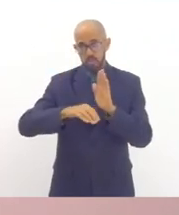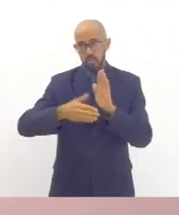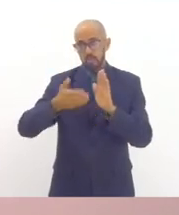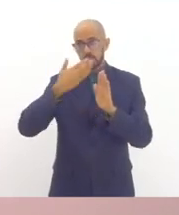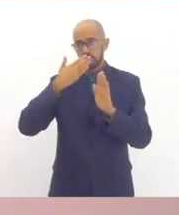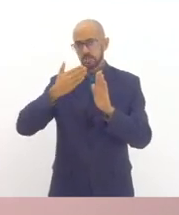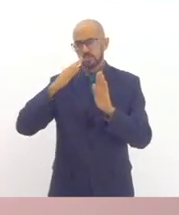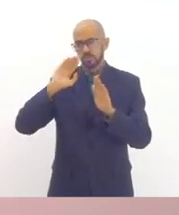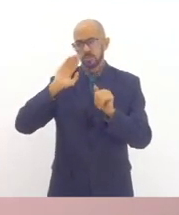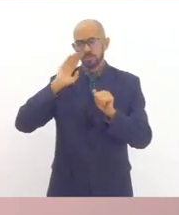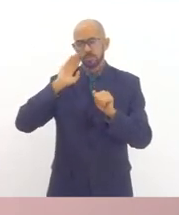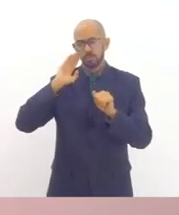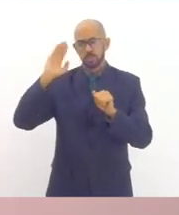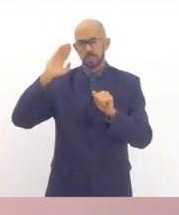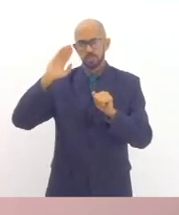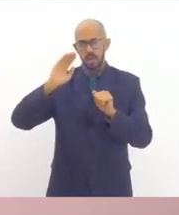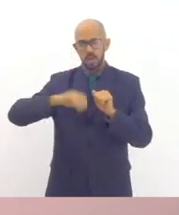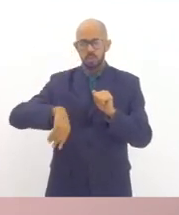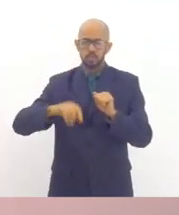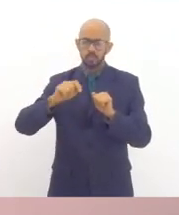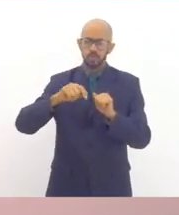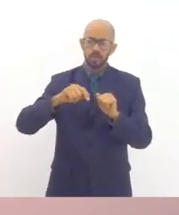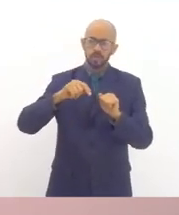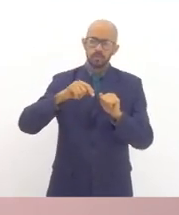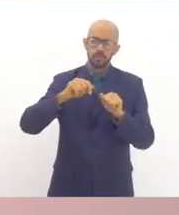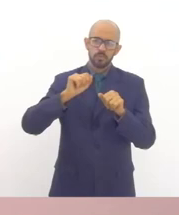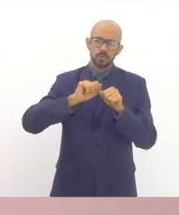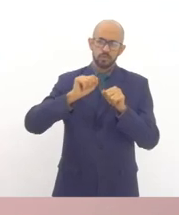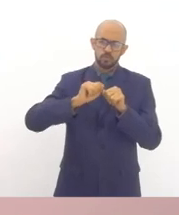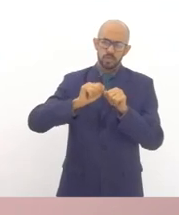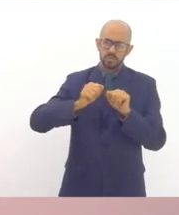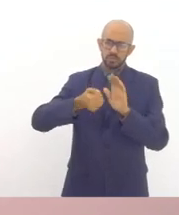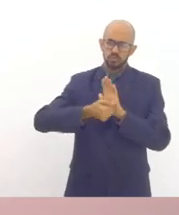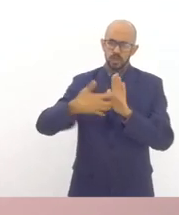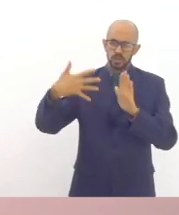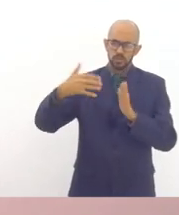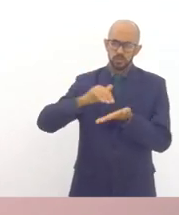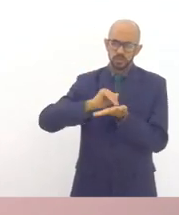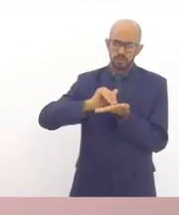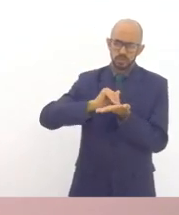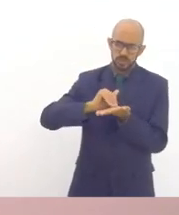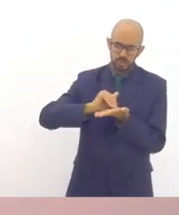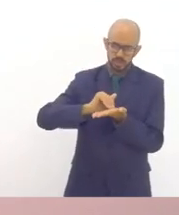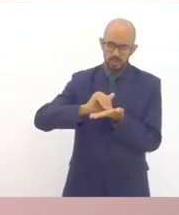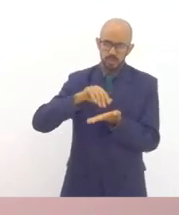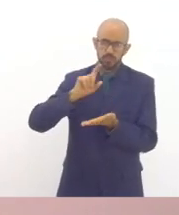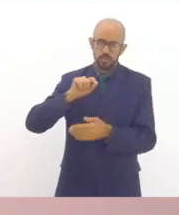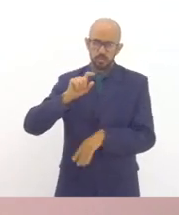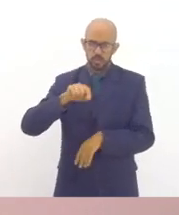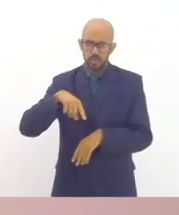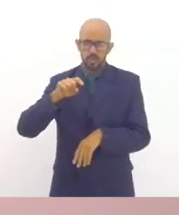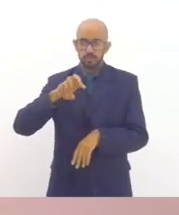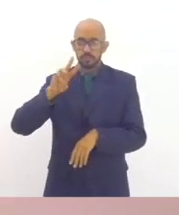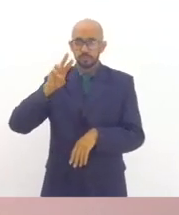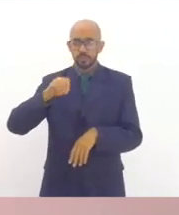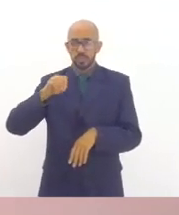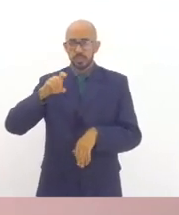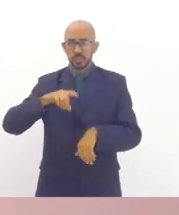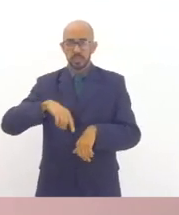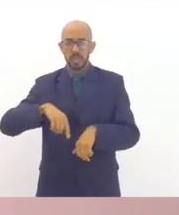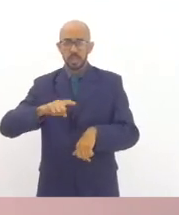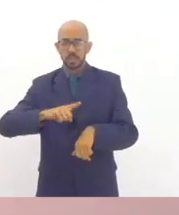a reivindicação protocolada inúmeras vezes junto à secretaria? 30 tempos de 40 minutos à